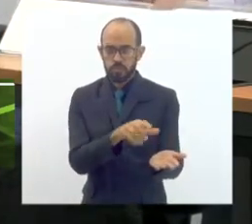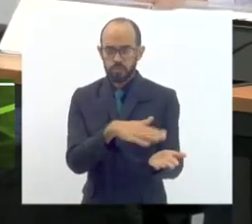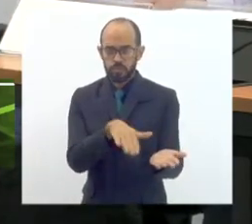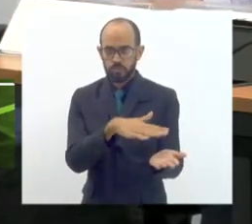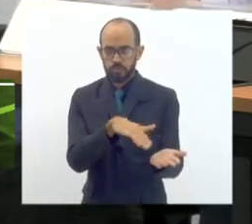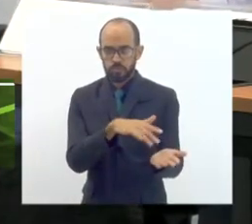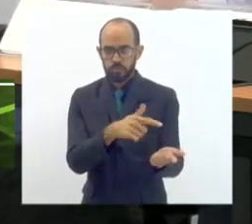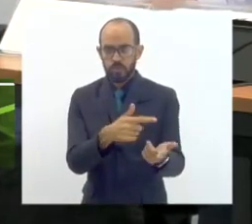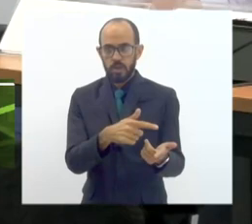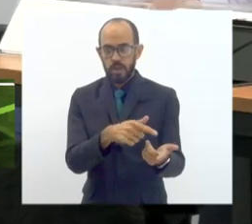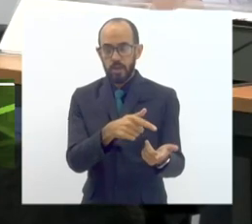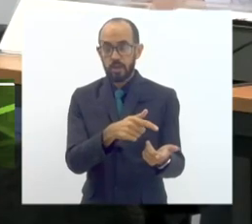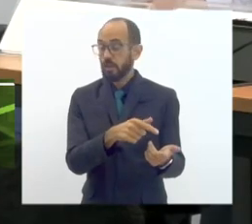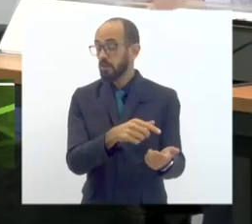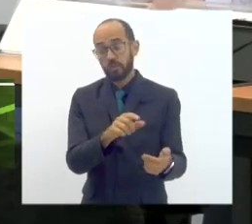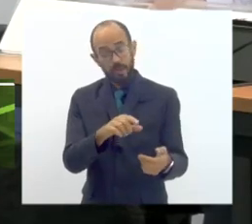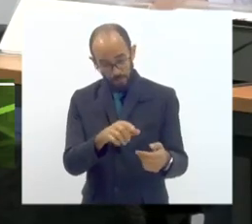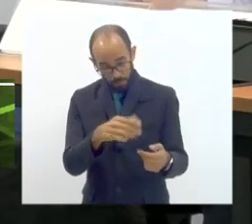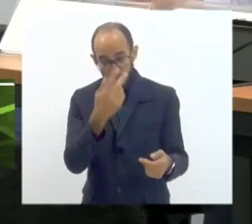vascular.